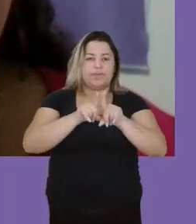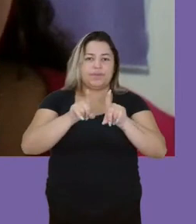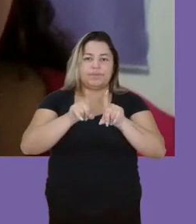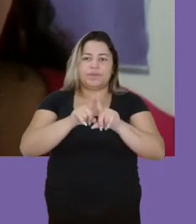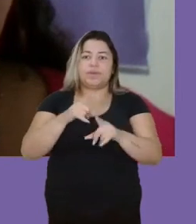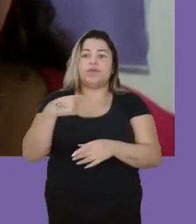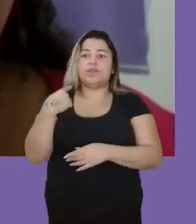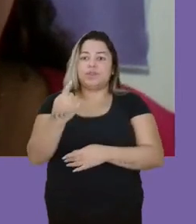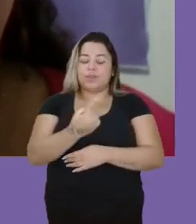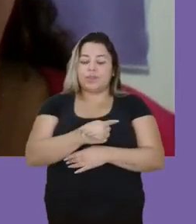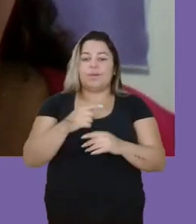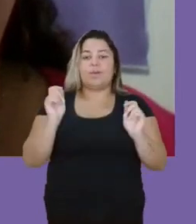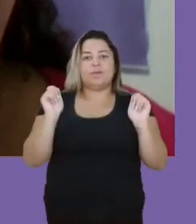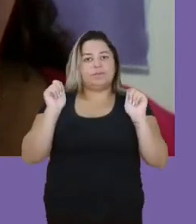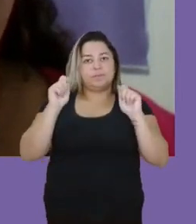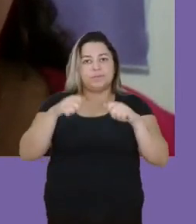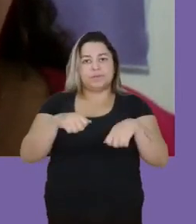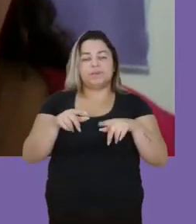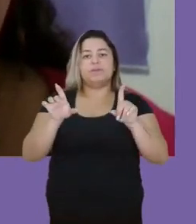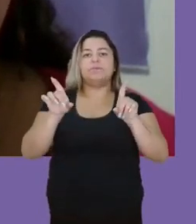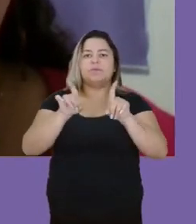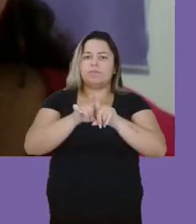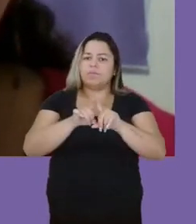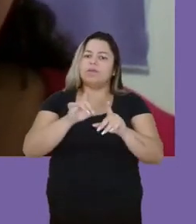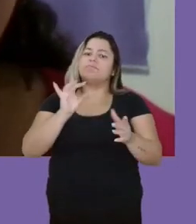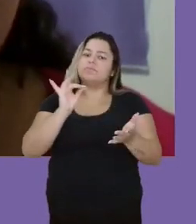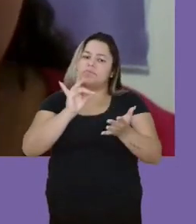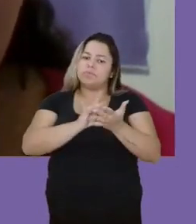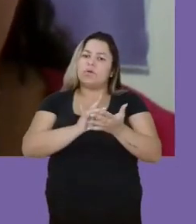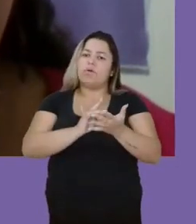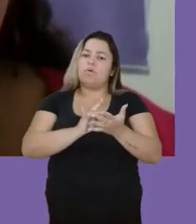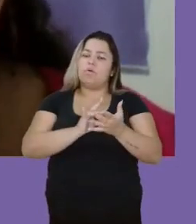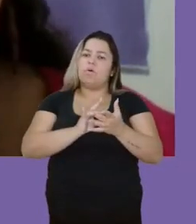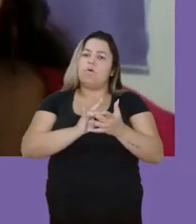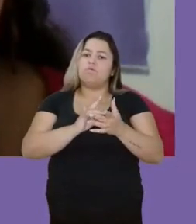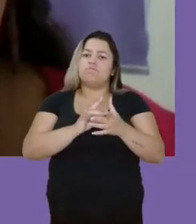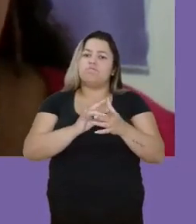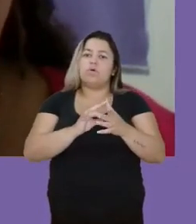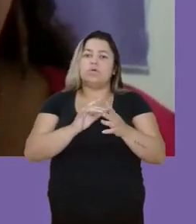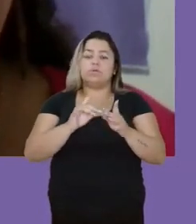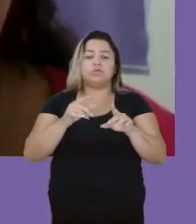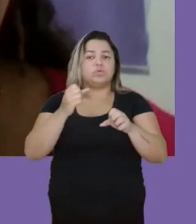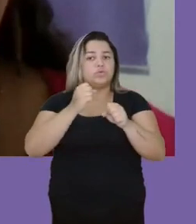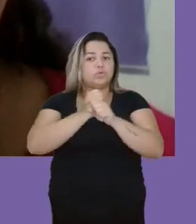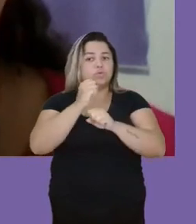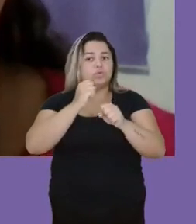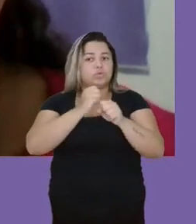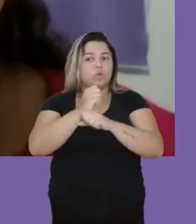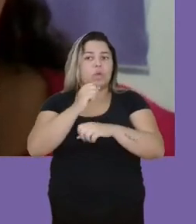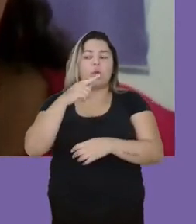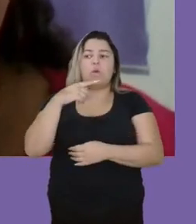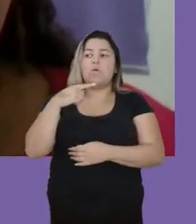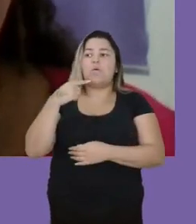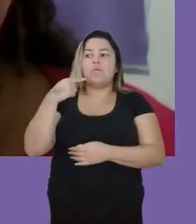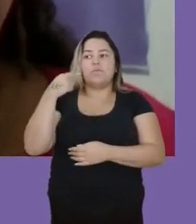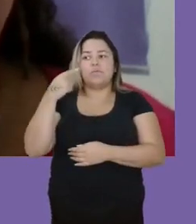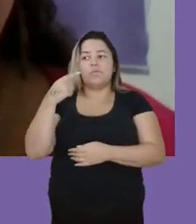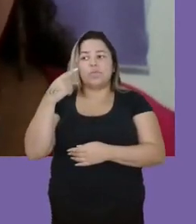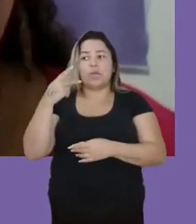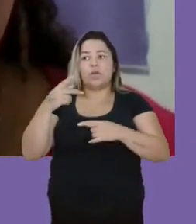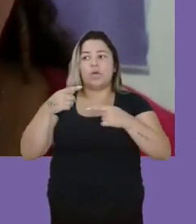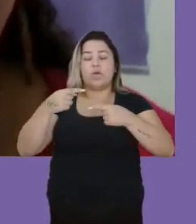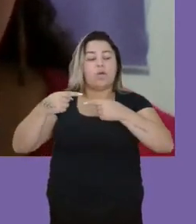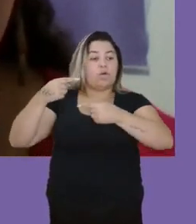gente precisa de fato ter uma linha de atuação, de construção política